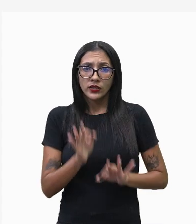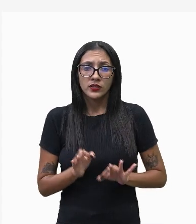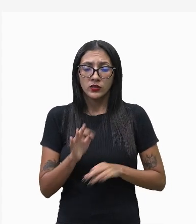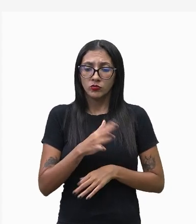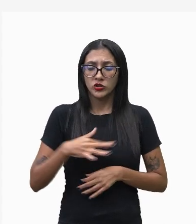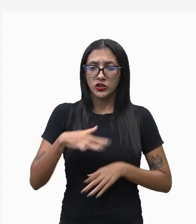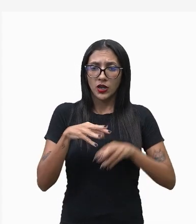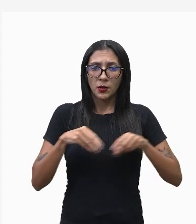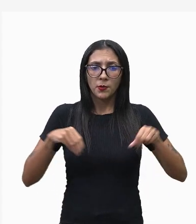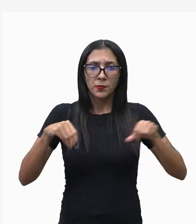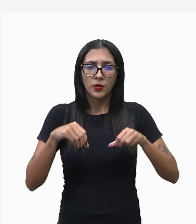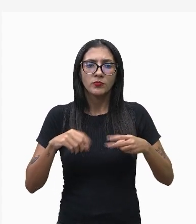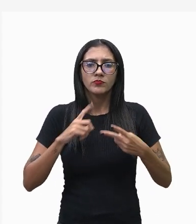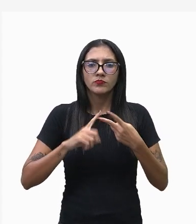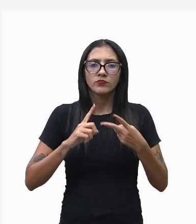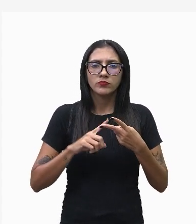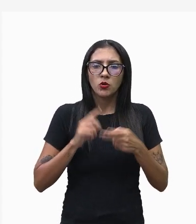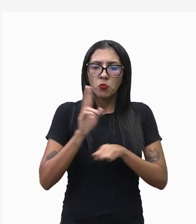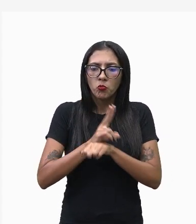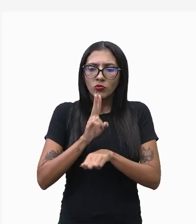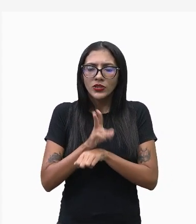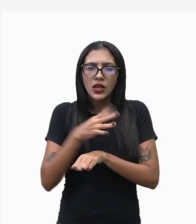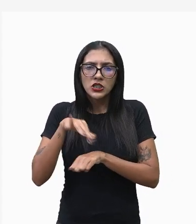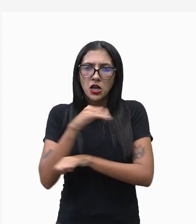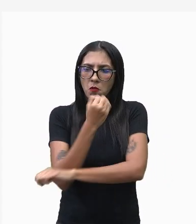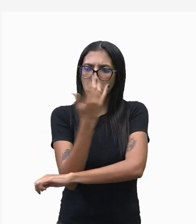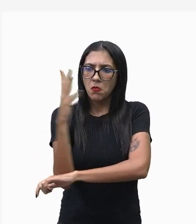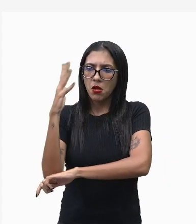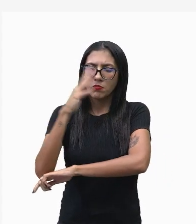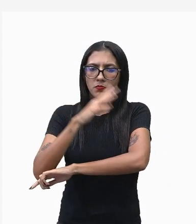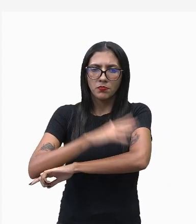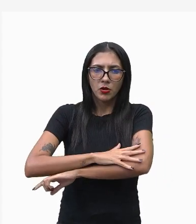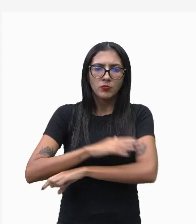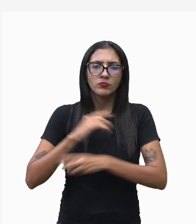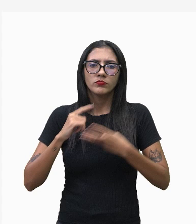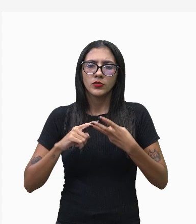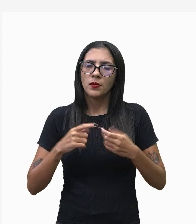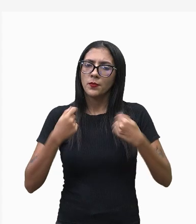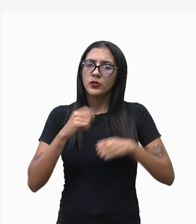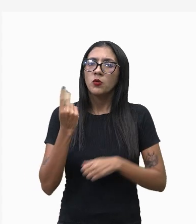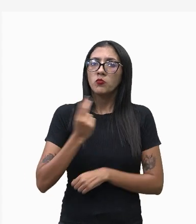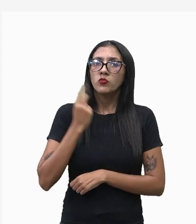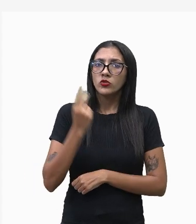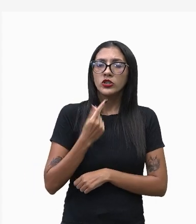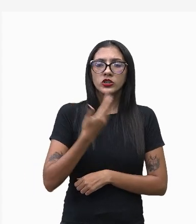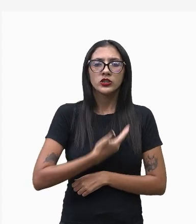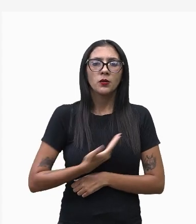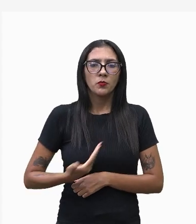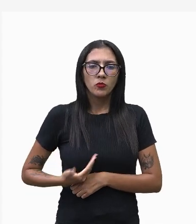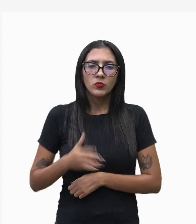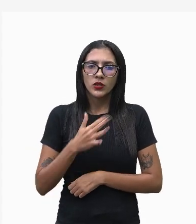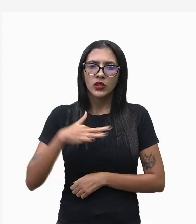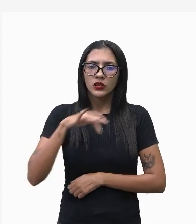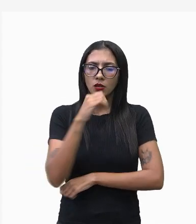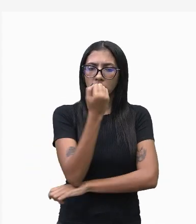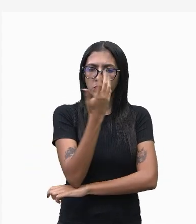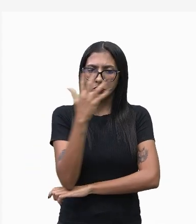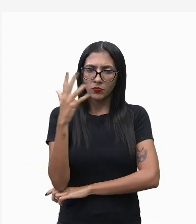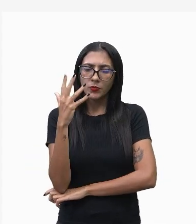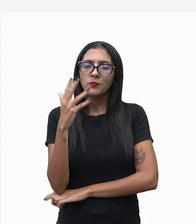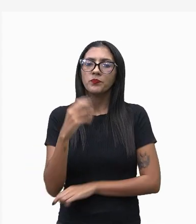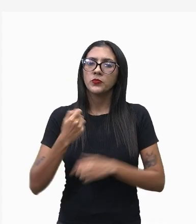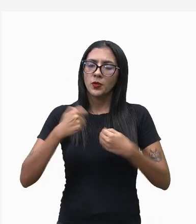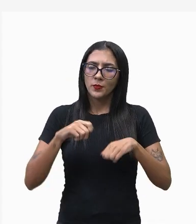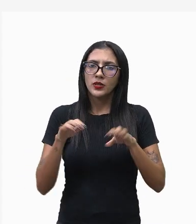territorial, recuperação de áreas degradadas, integração de políticas públicas ambientais com a participação